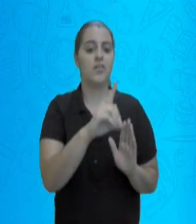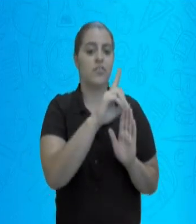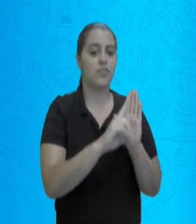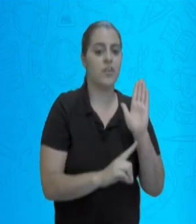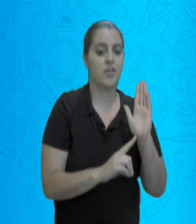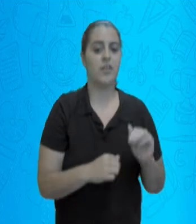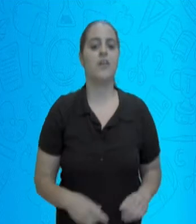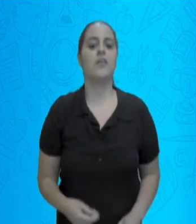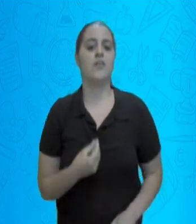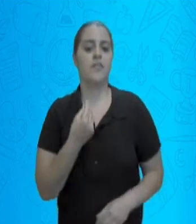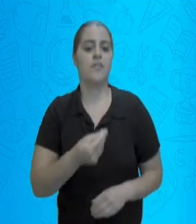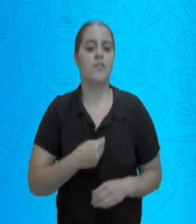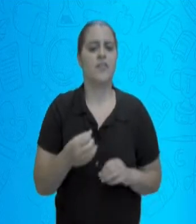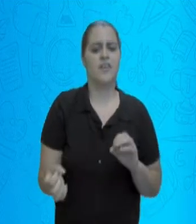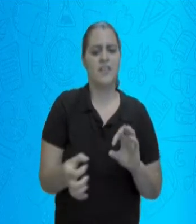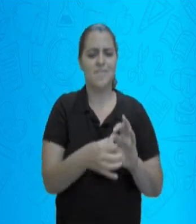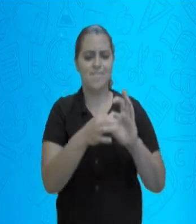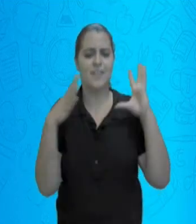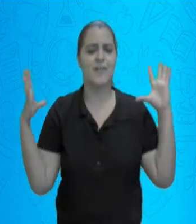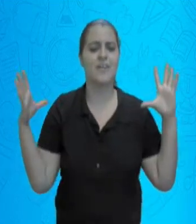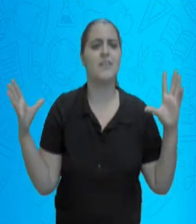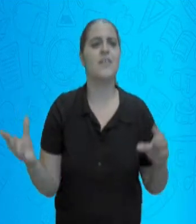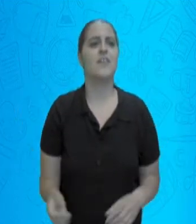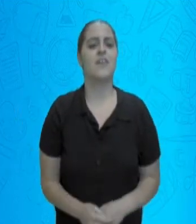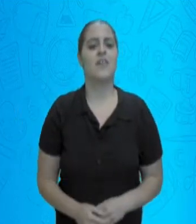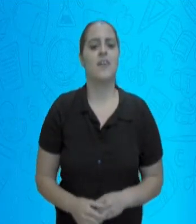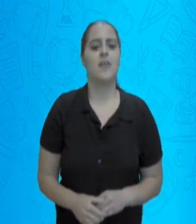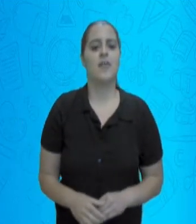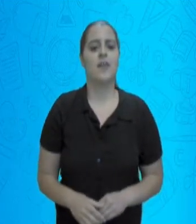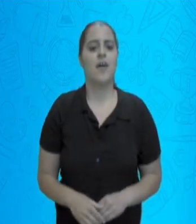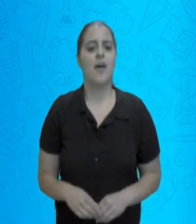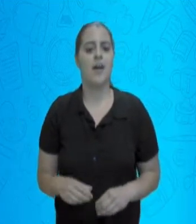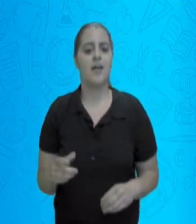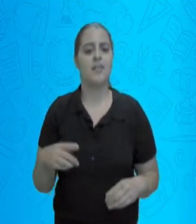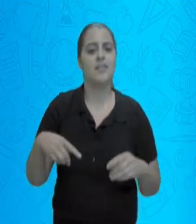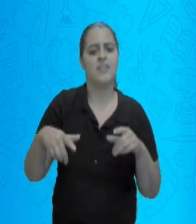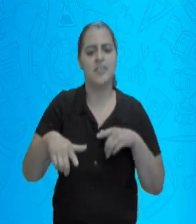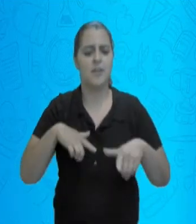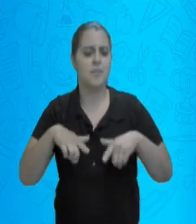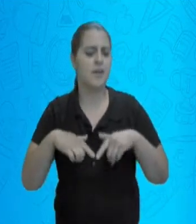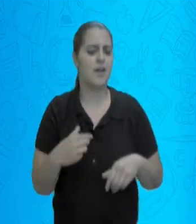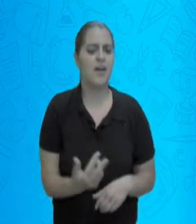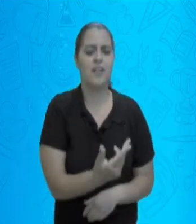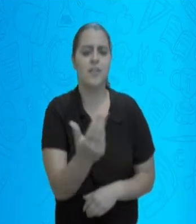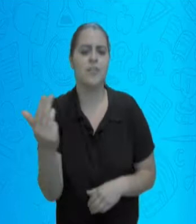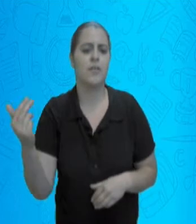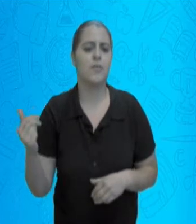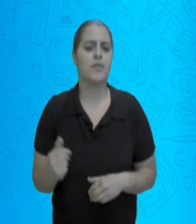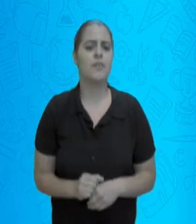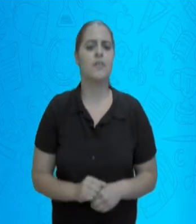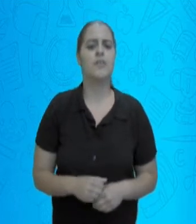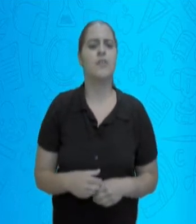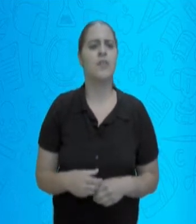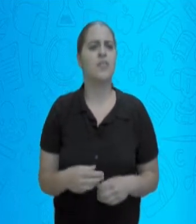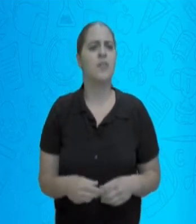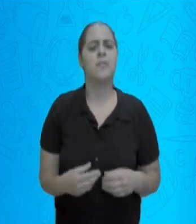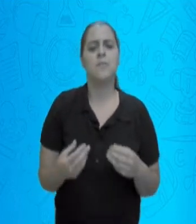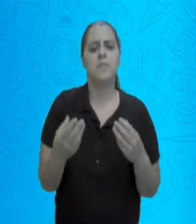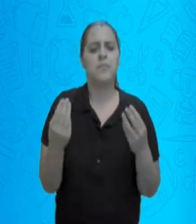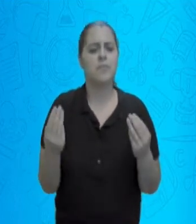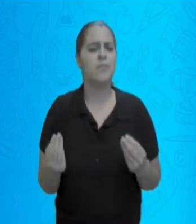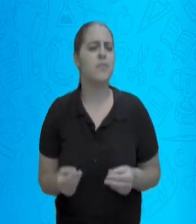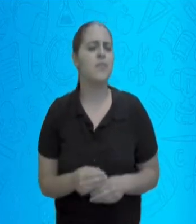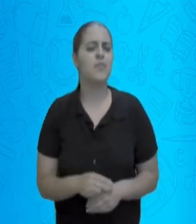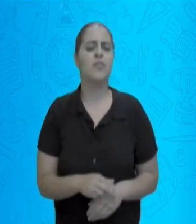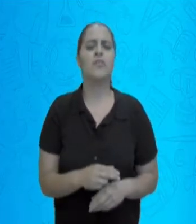vida, à liberdade, à propriedade e igualdade. Então, a gente tem